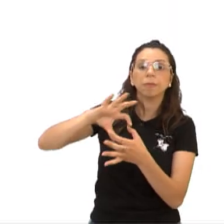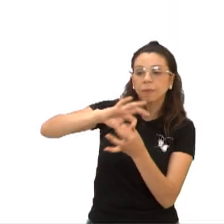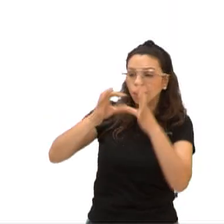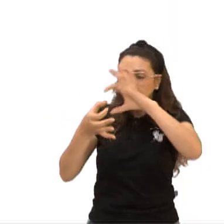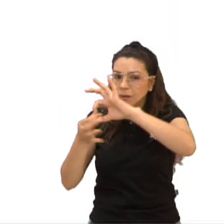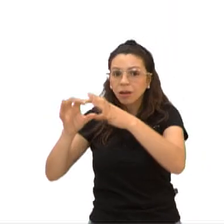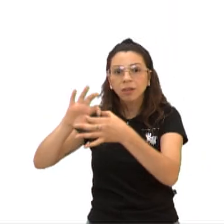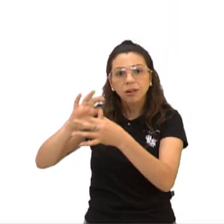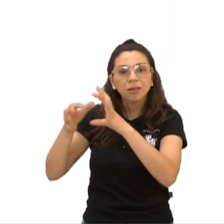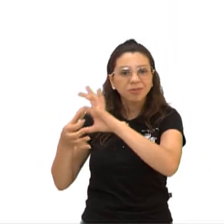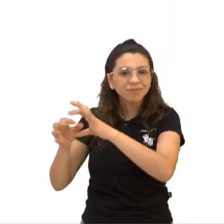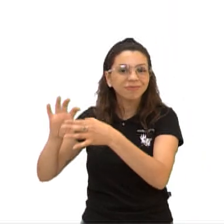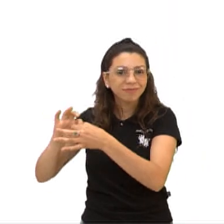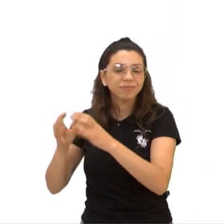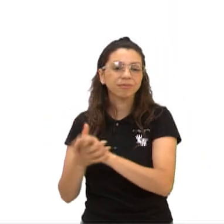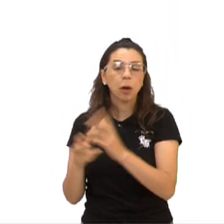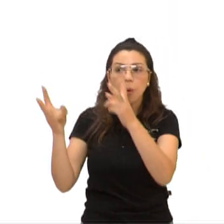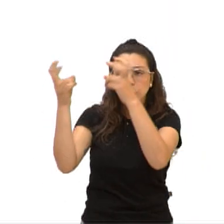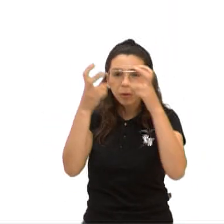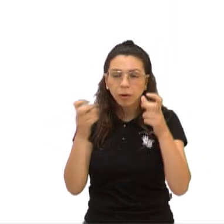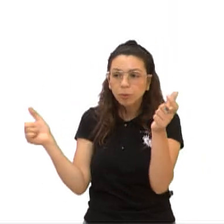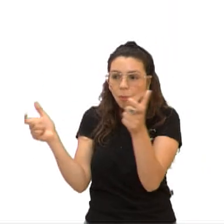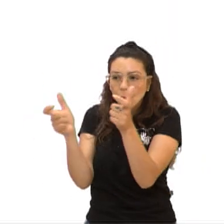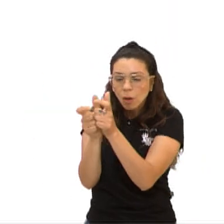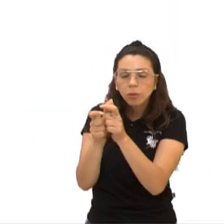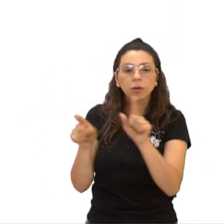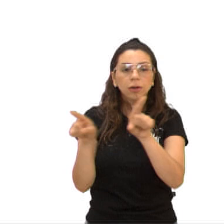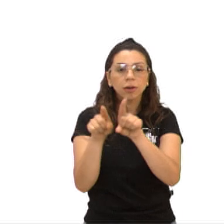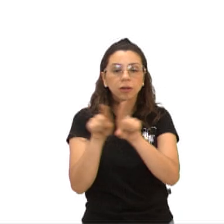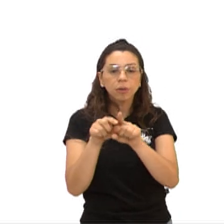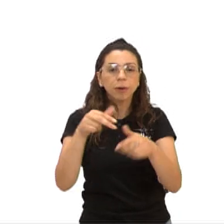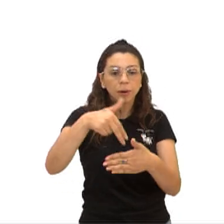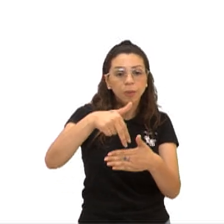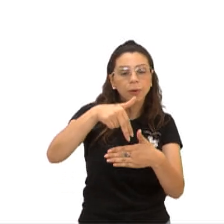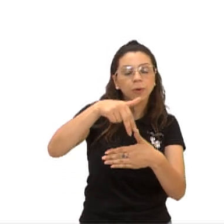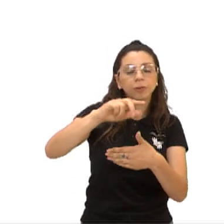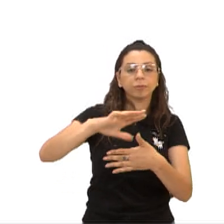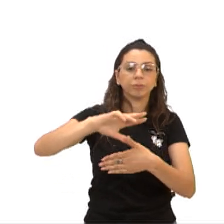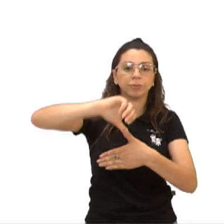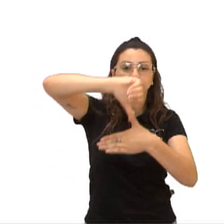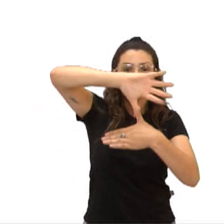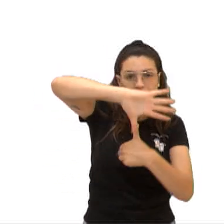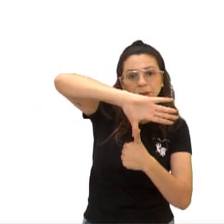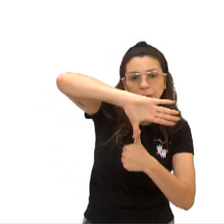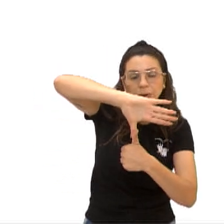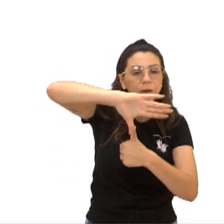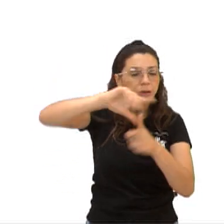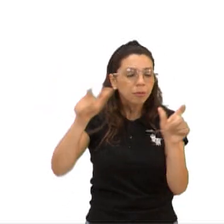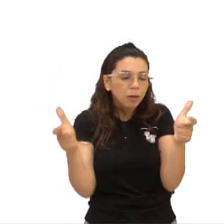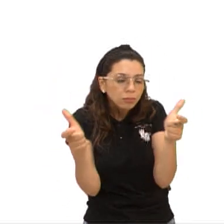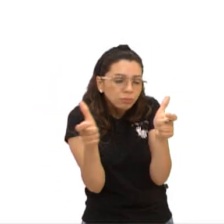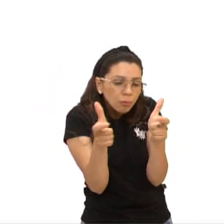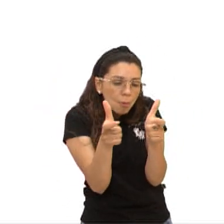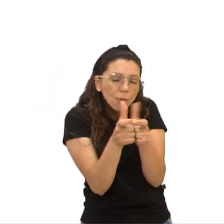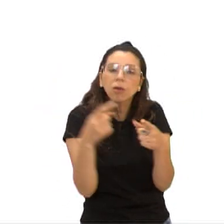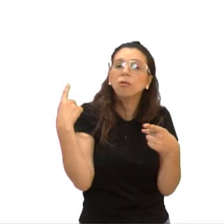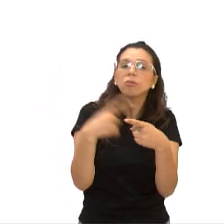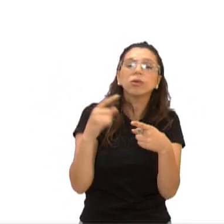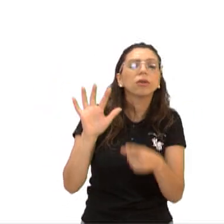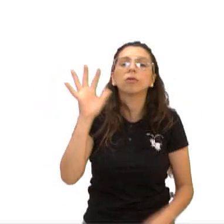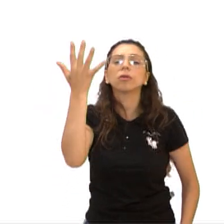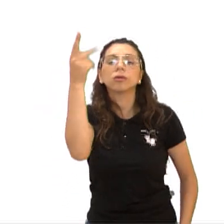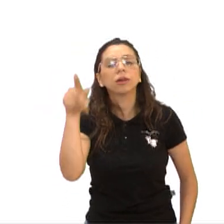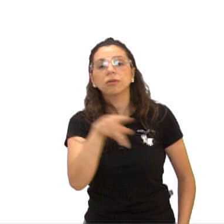uma observaçãozinha aqui. Olhem que ao norte do continente americano também é pouco povoado. Por que isso, professora? O que